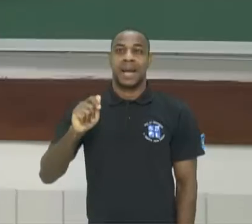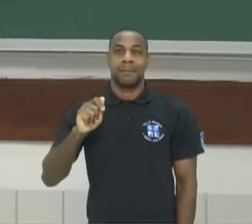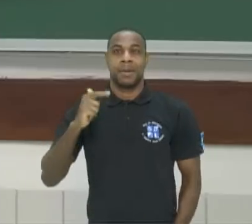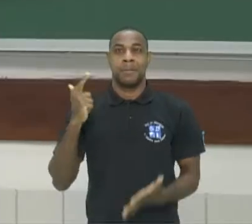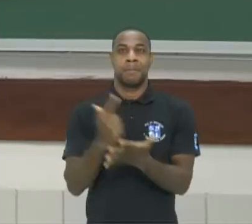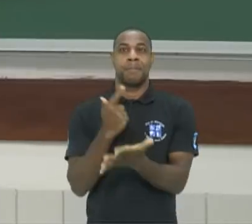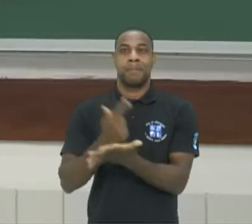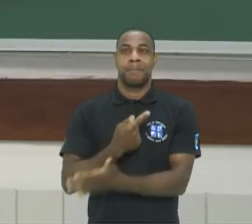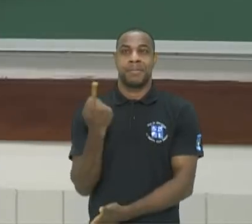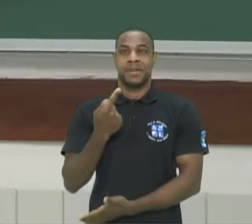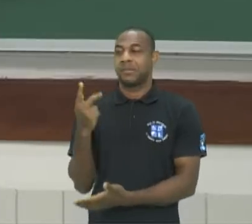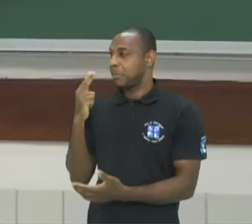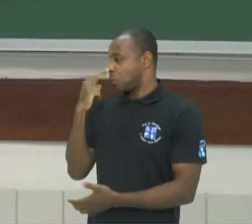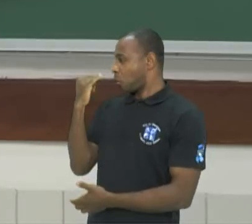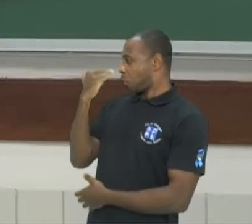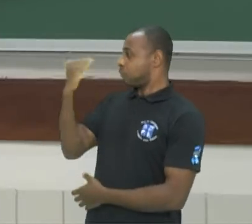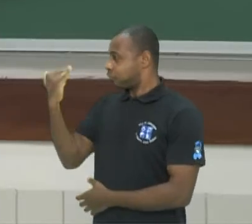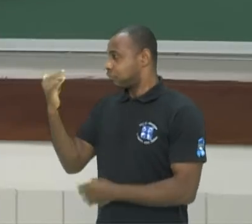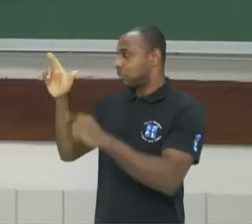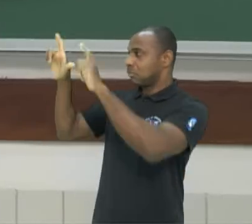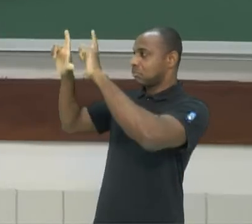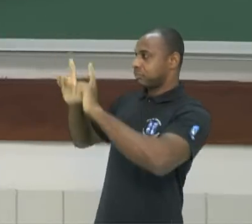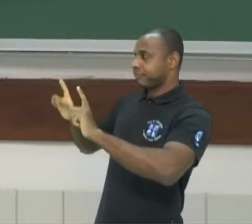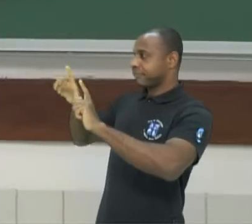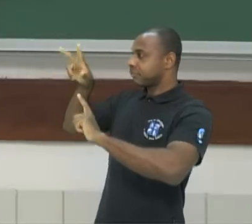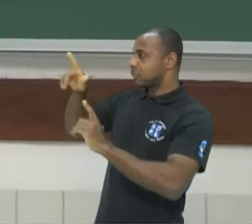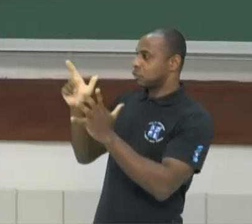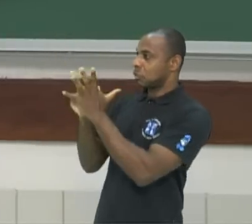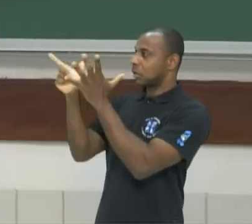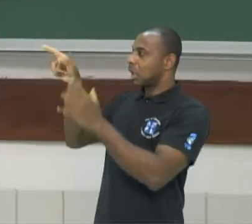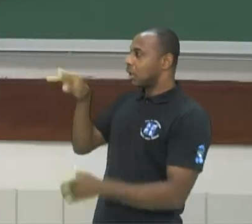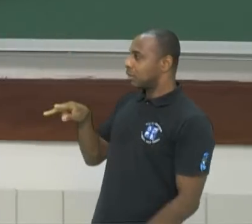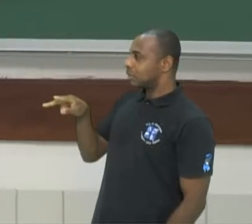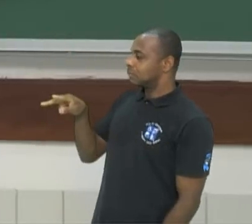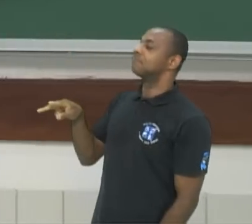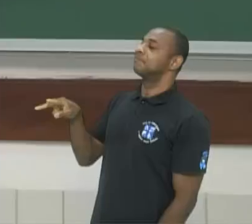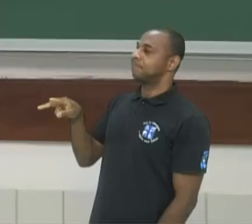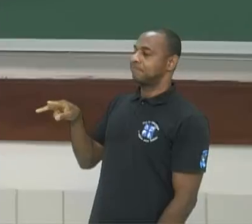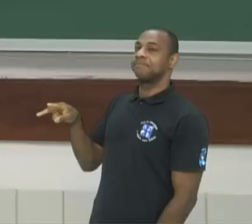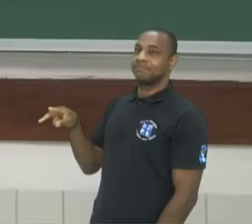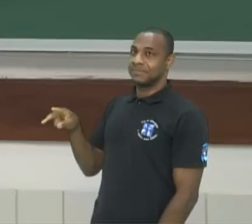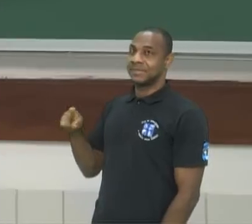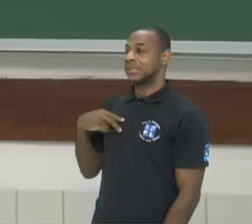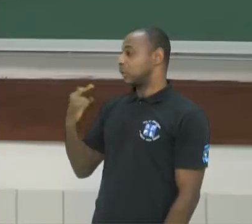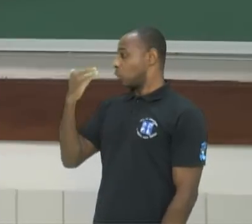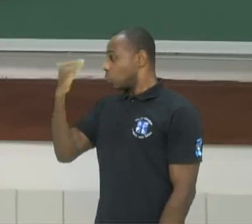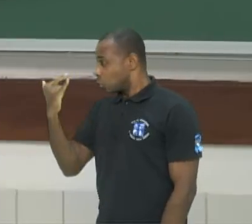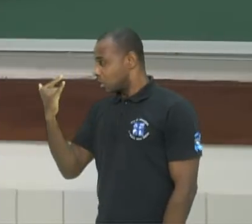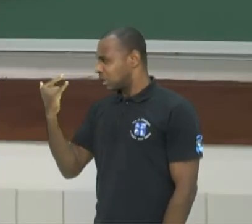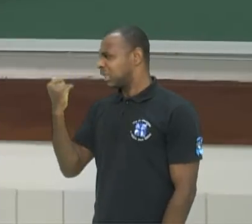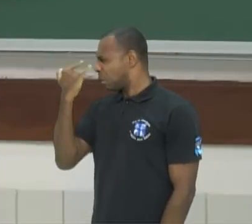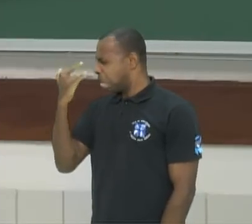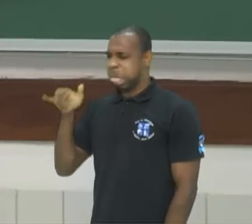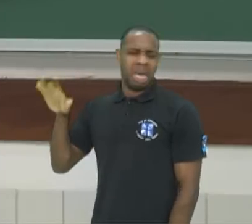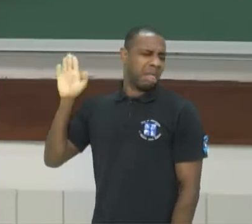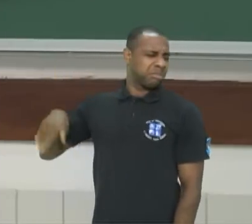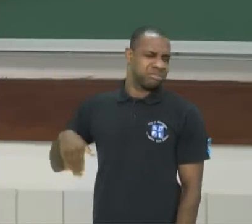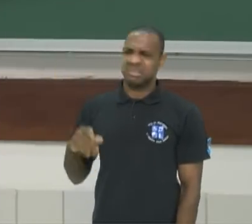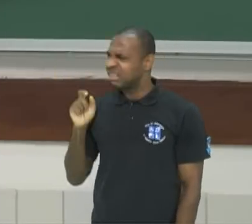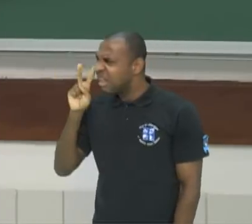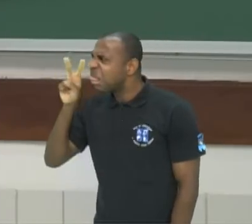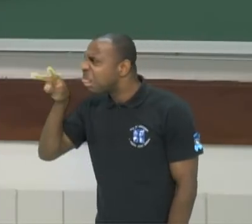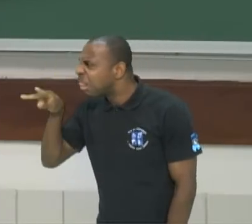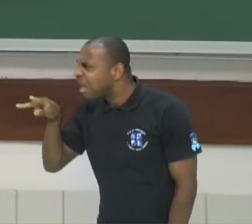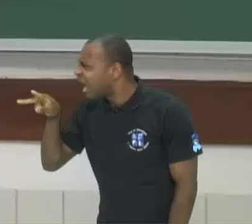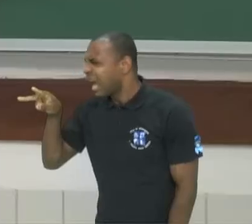tem que atrair. Se ela atrair, me levar até ela, eu vou comprar. Senão, eu não vou comprar.